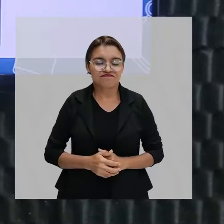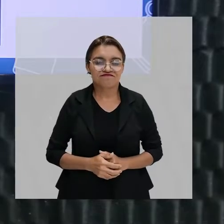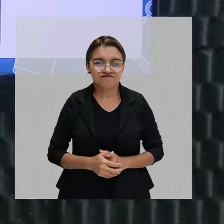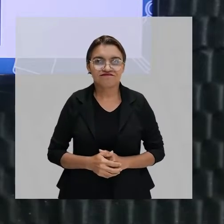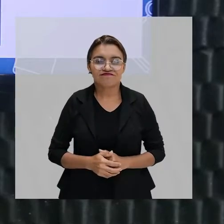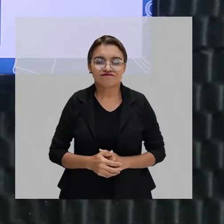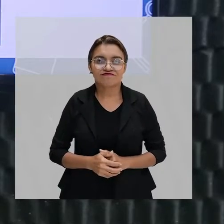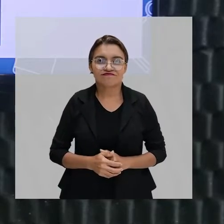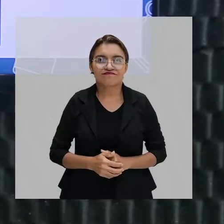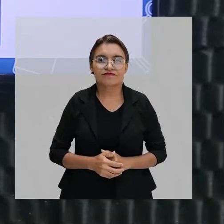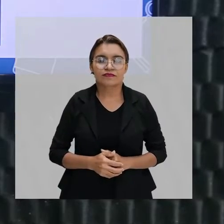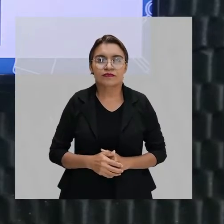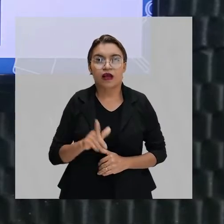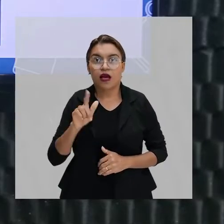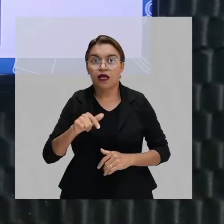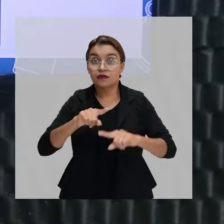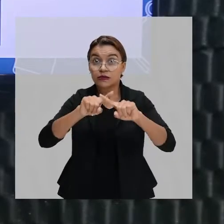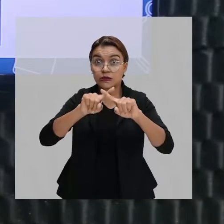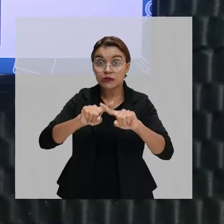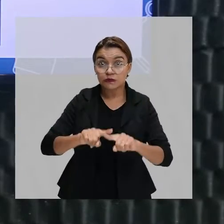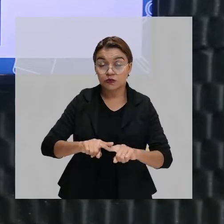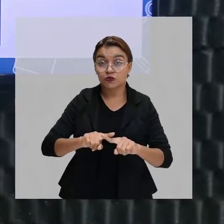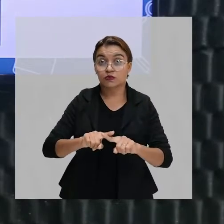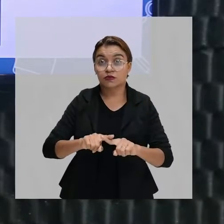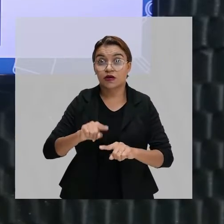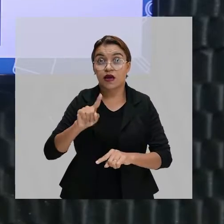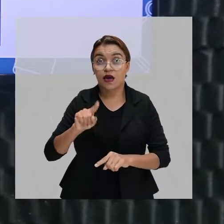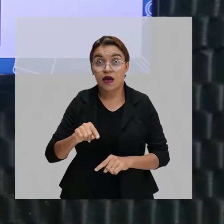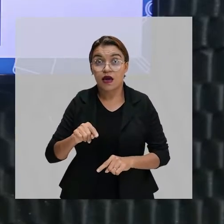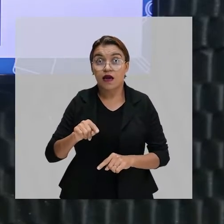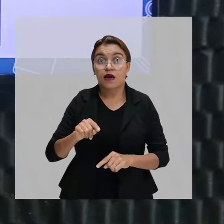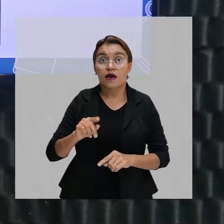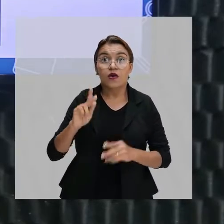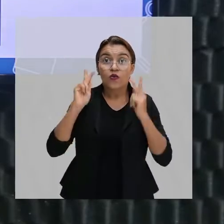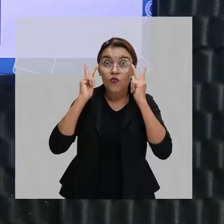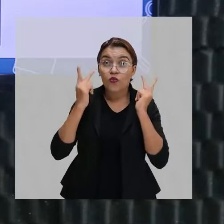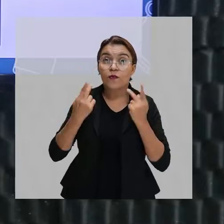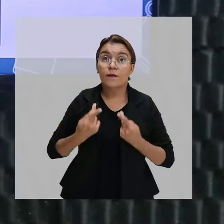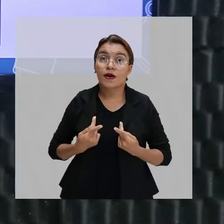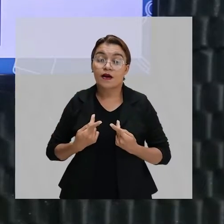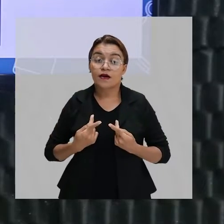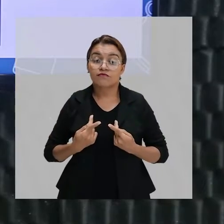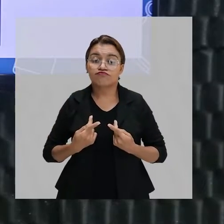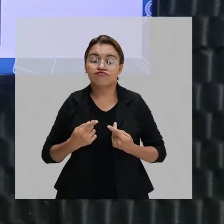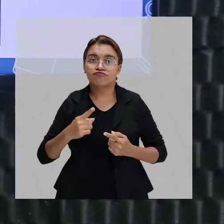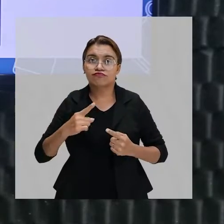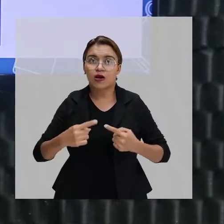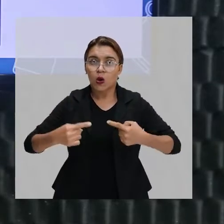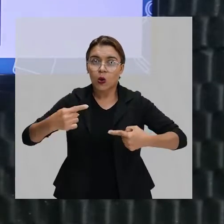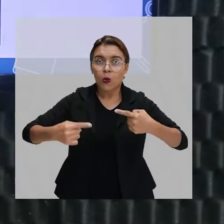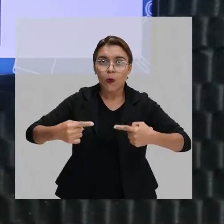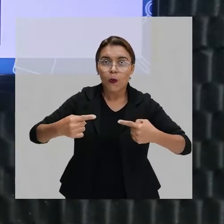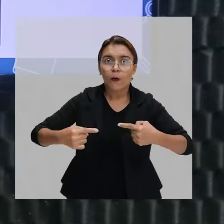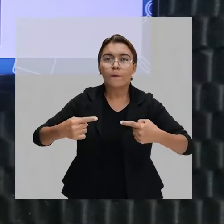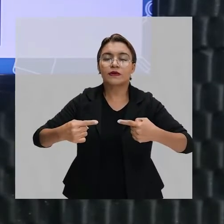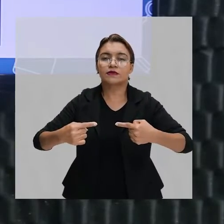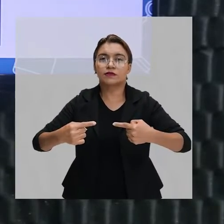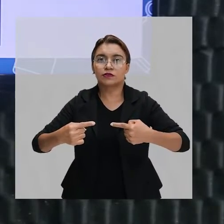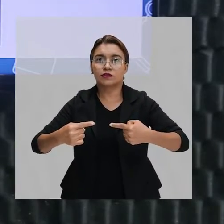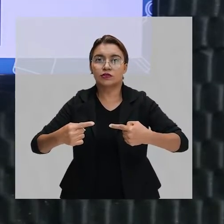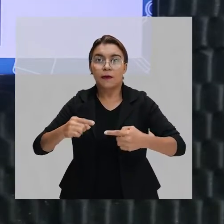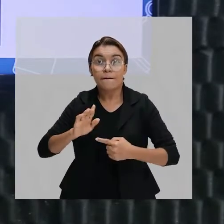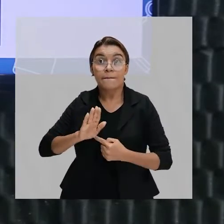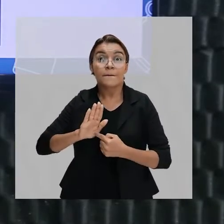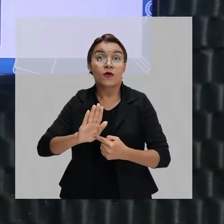e passou-se a disputar é a essência do ser humano competir disputar